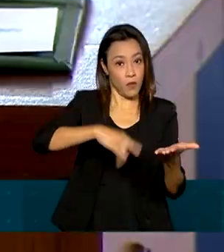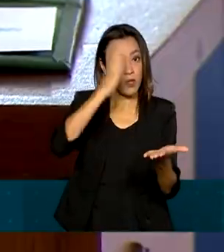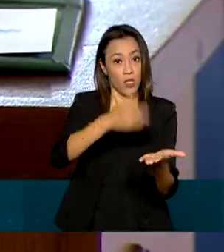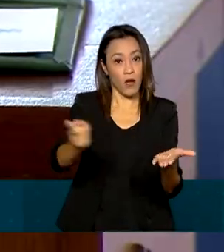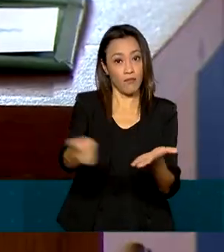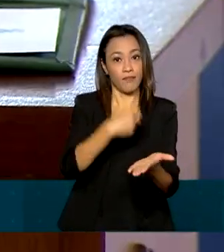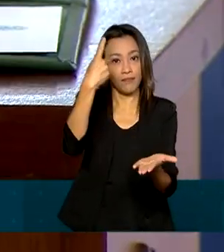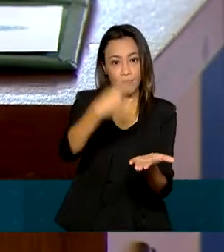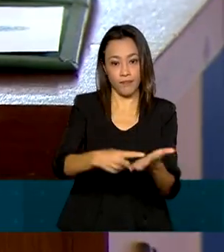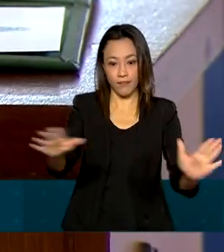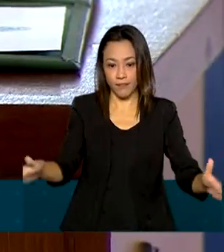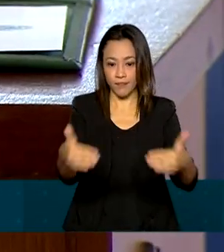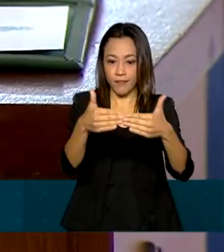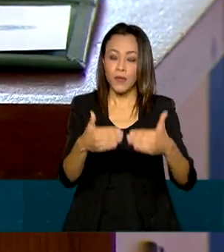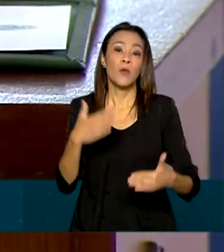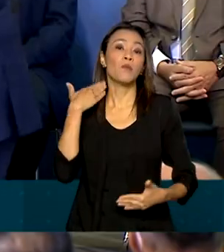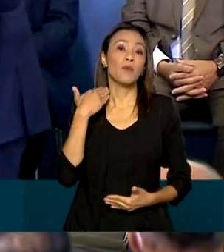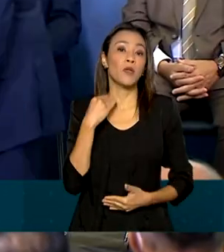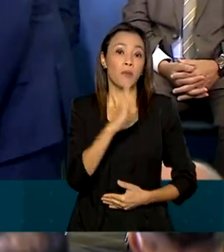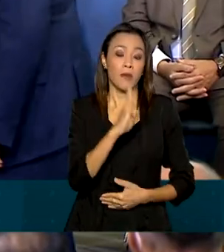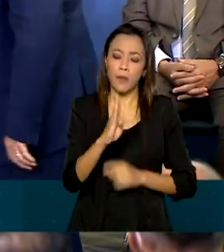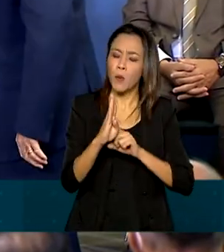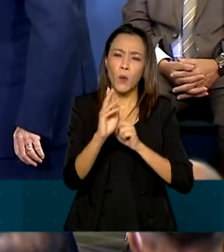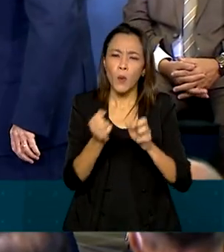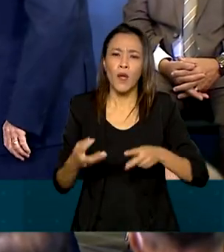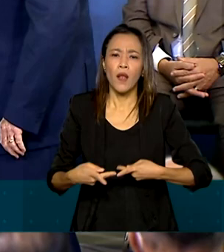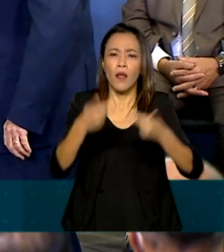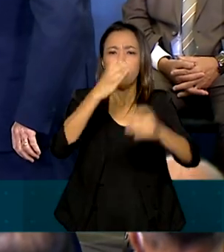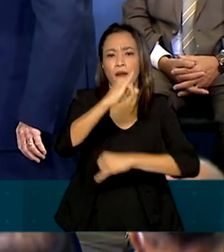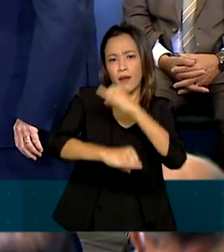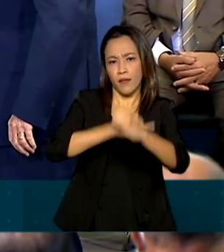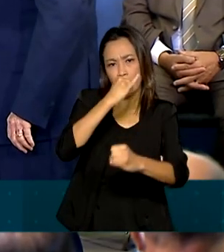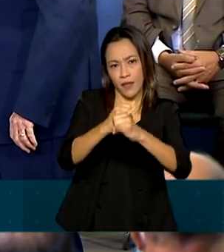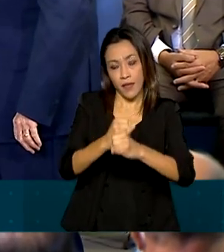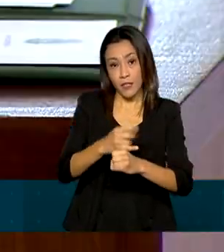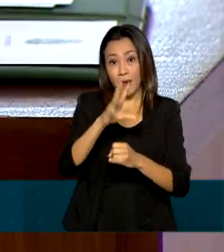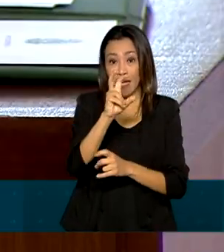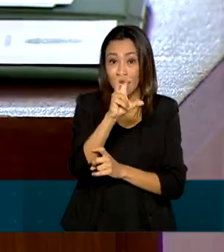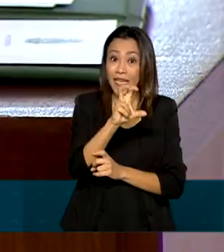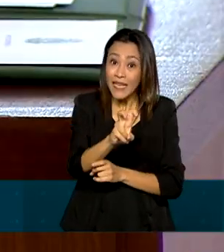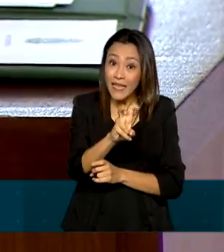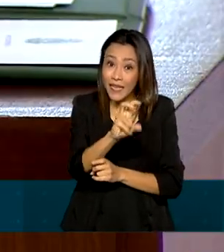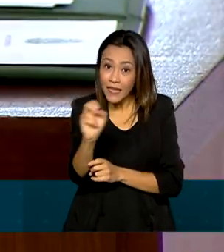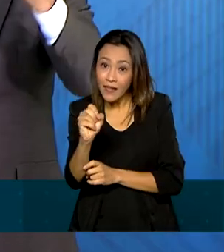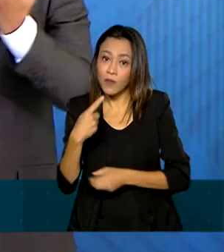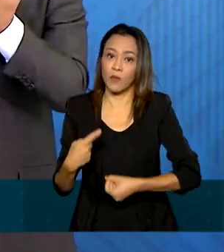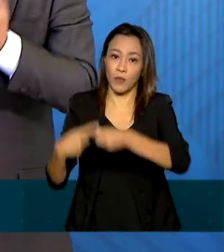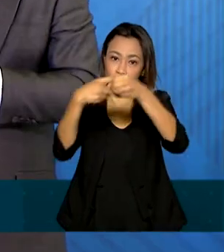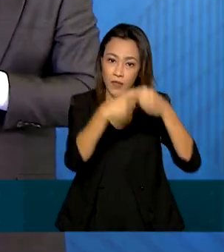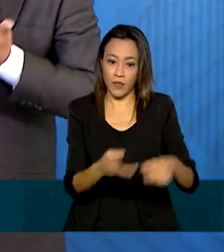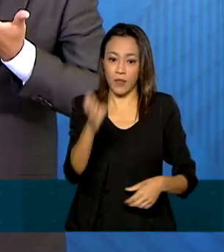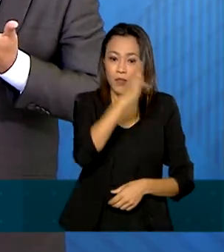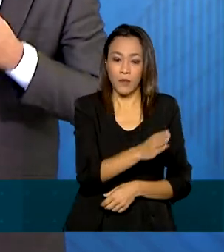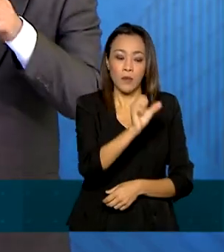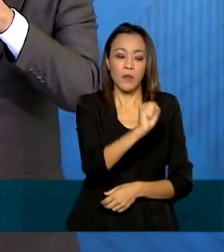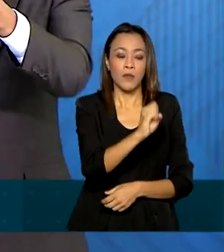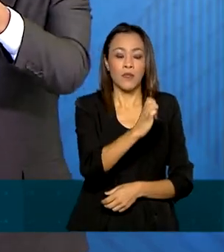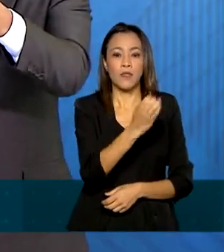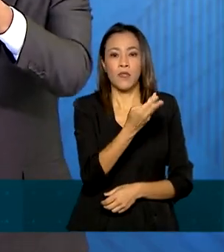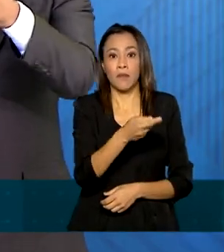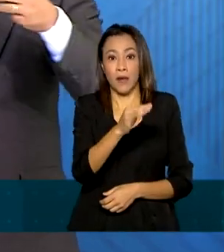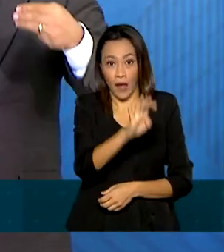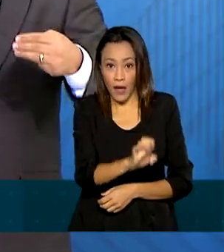Planalto, o Banco do Brasil ficará encarregado de levar internet para 500 municípios. Já o Sebrae será